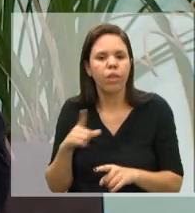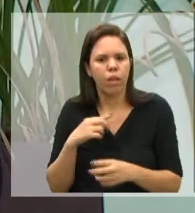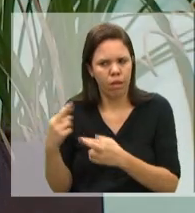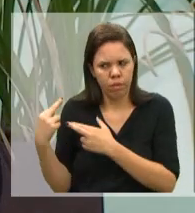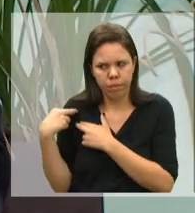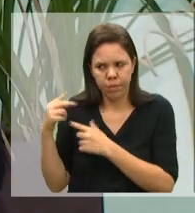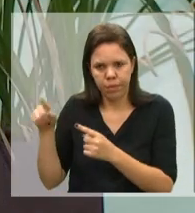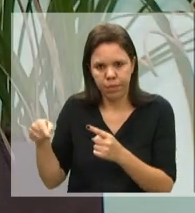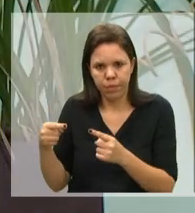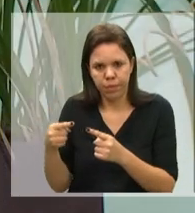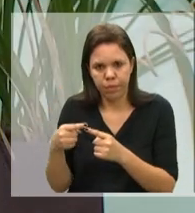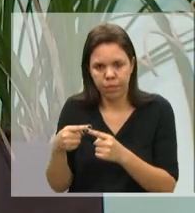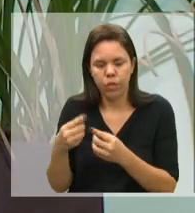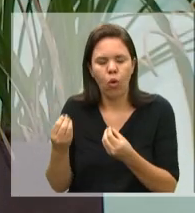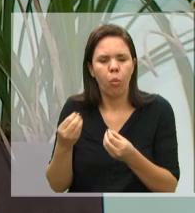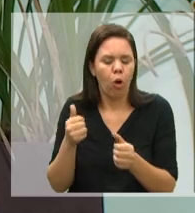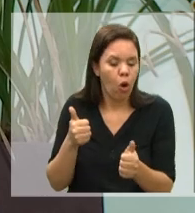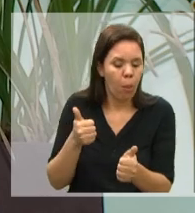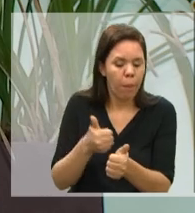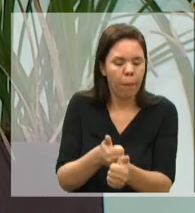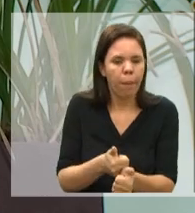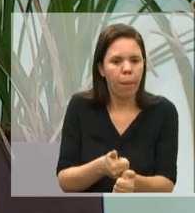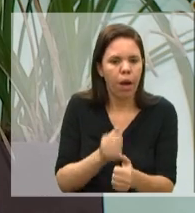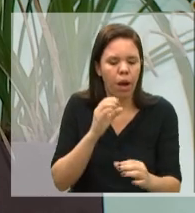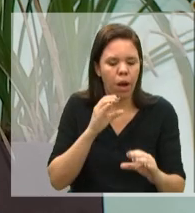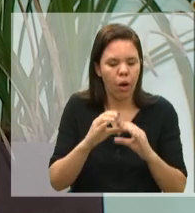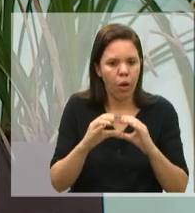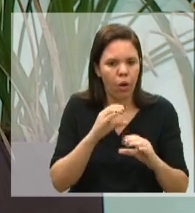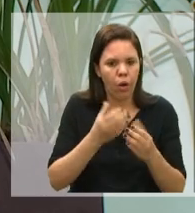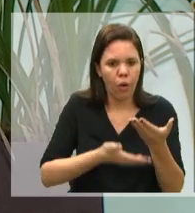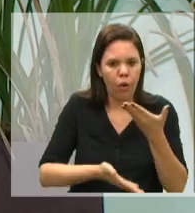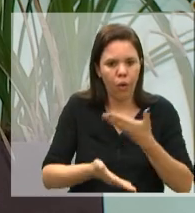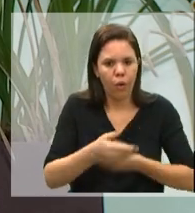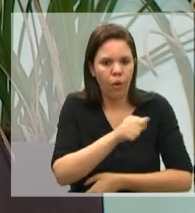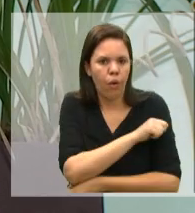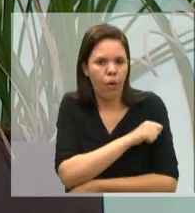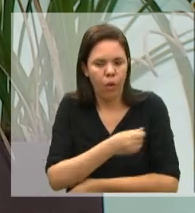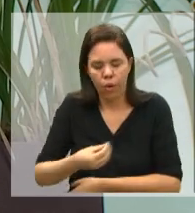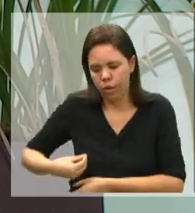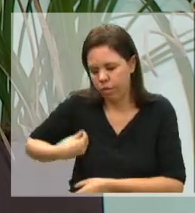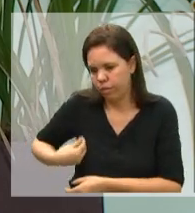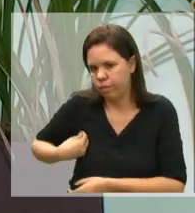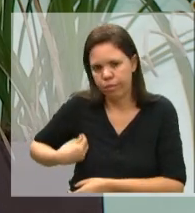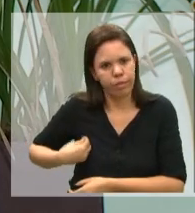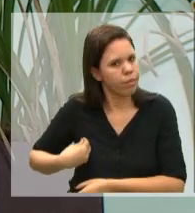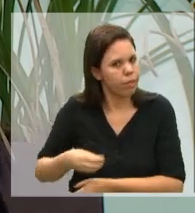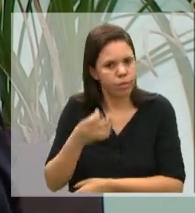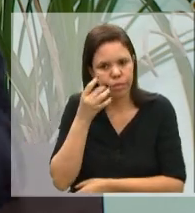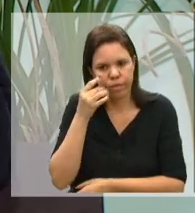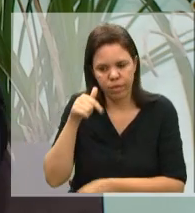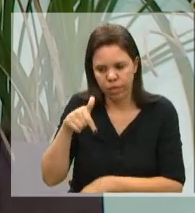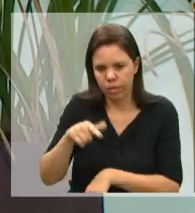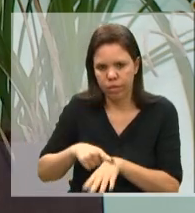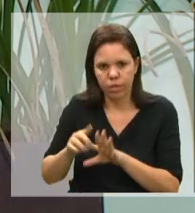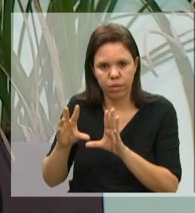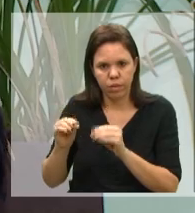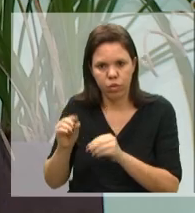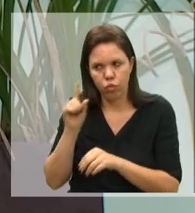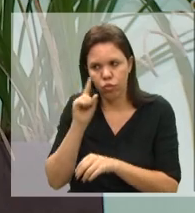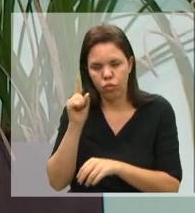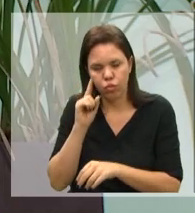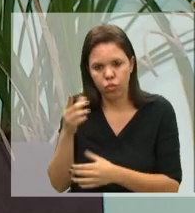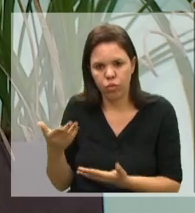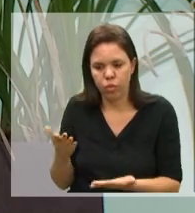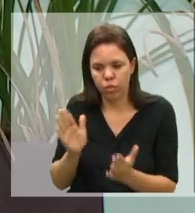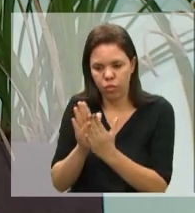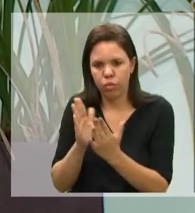acompanhar, tutelar, mediar e interagir com um aluno que não está às 7 horas da noite, toda noite, na